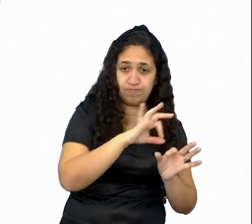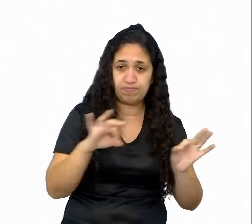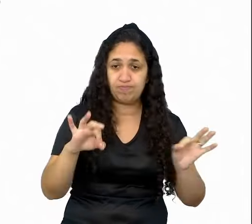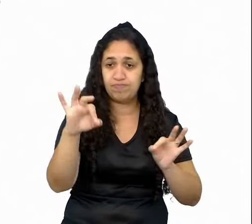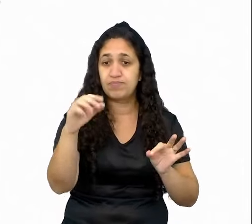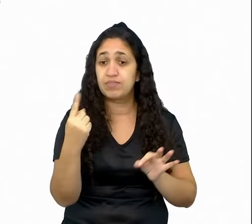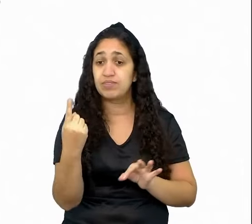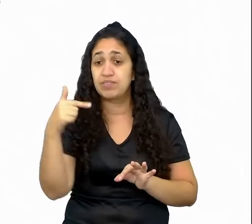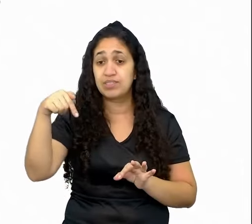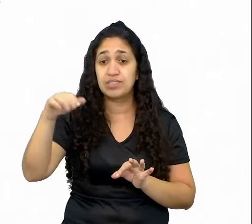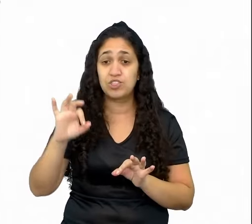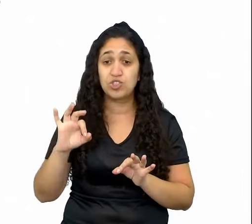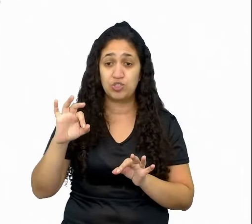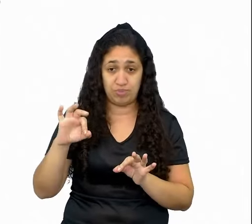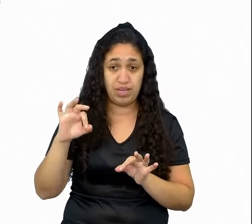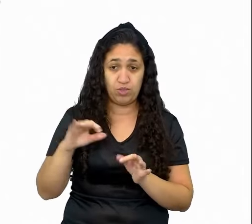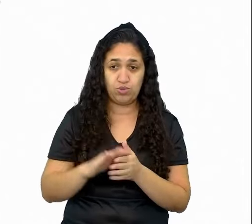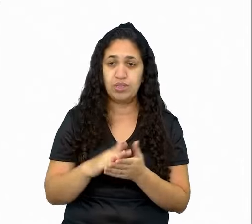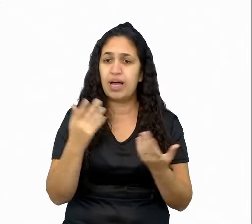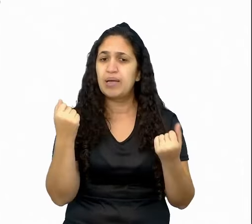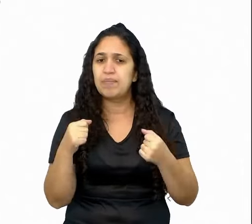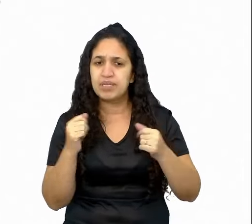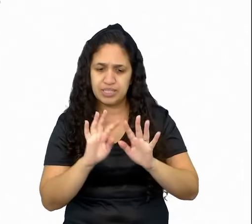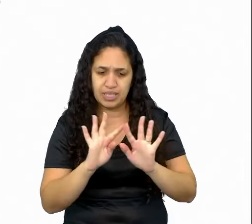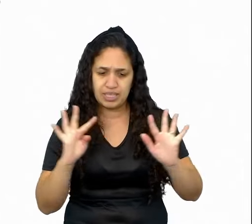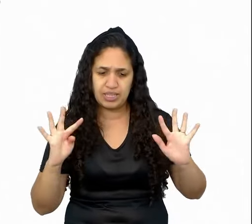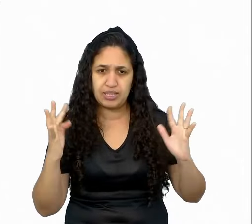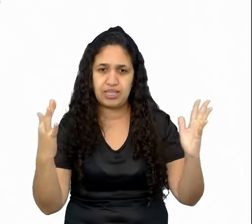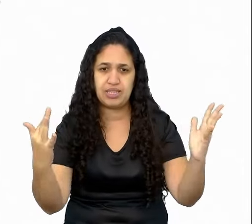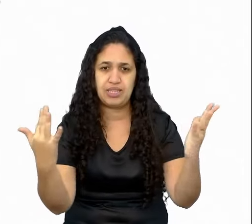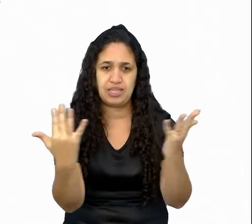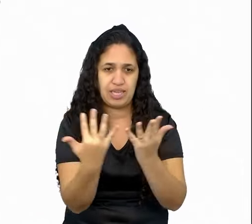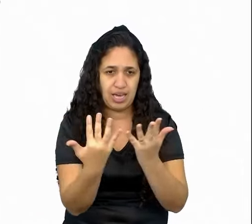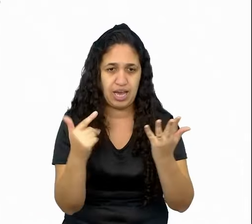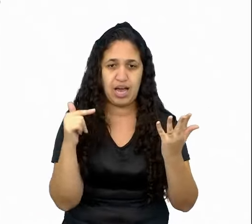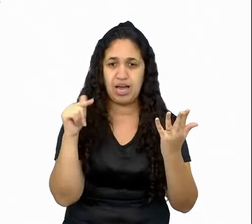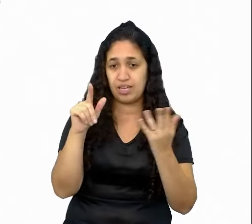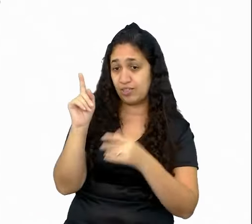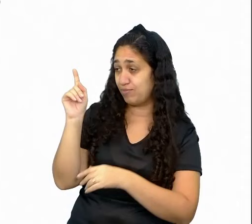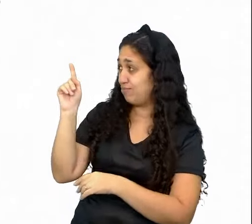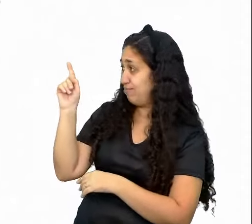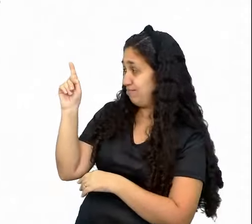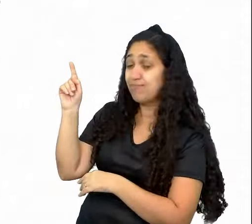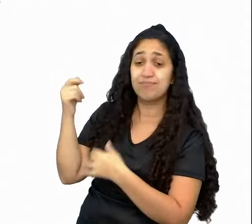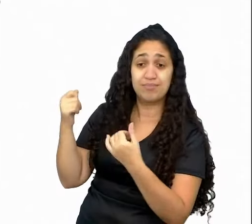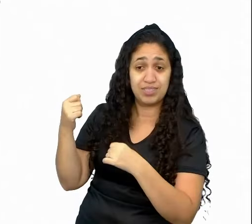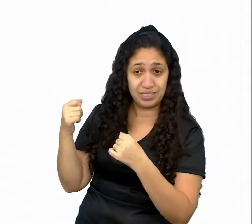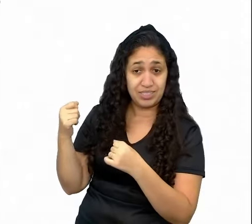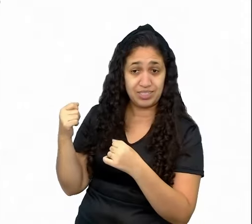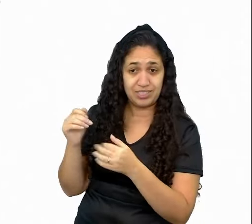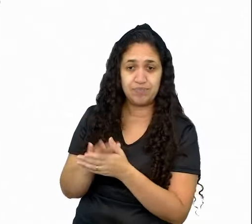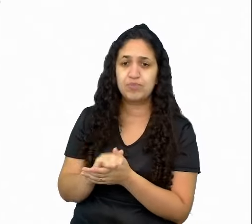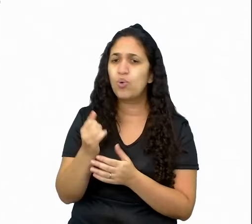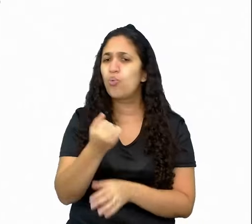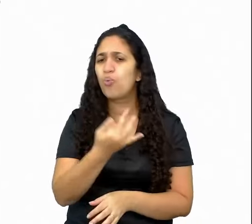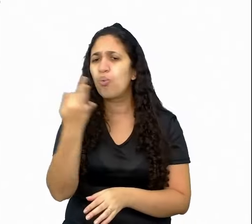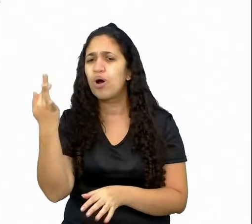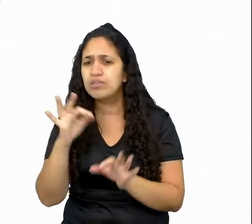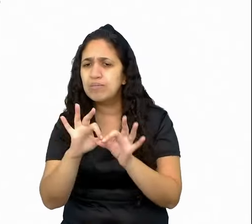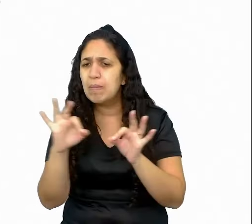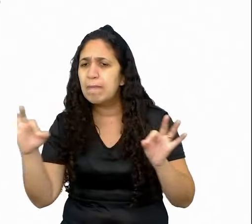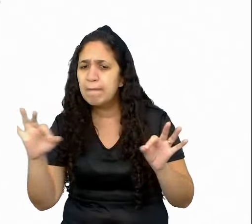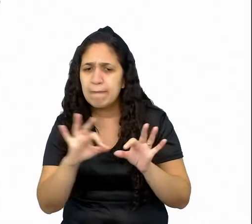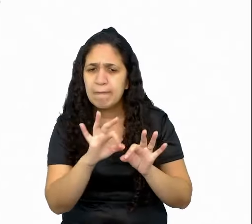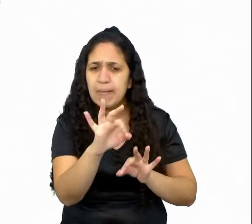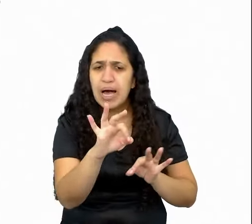ele usará estacas e 6 fileiras de arame, conforme o esquema a seguir, certo? Quantos metros de fio de arame